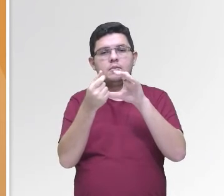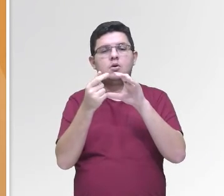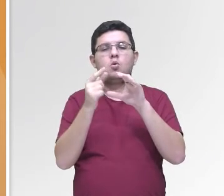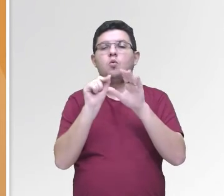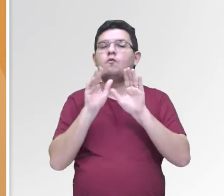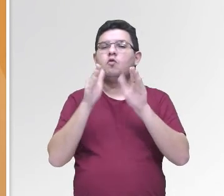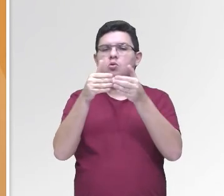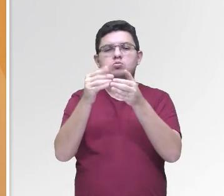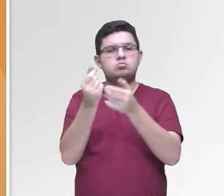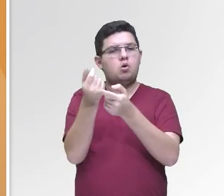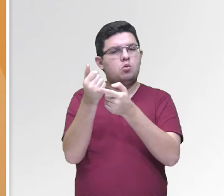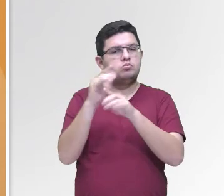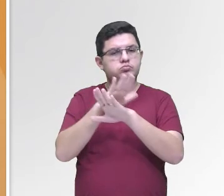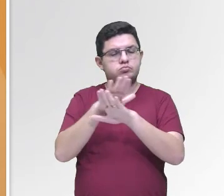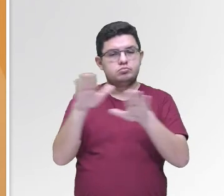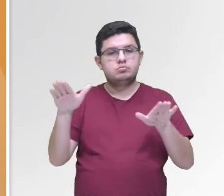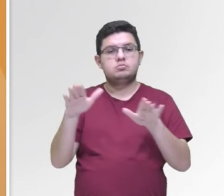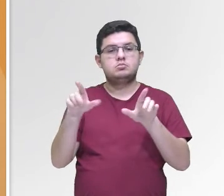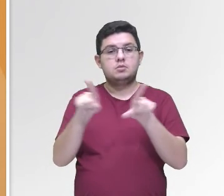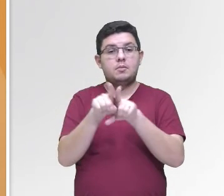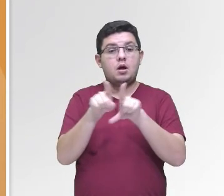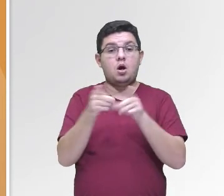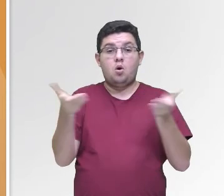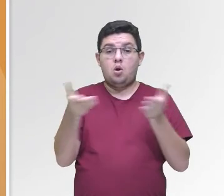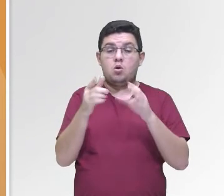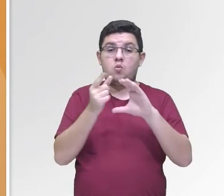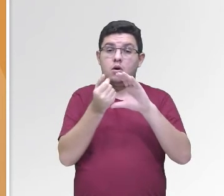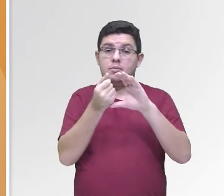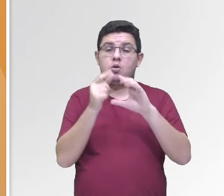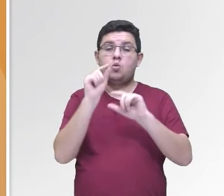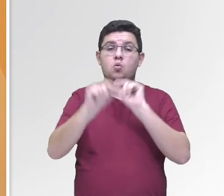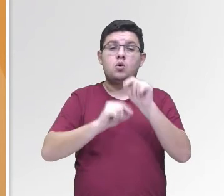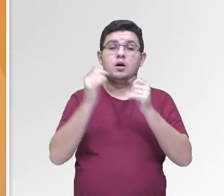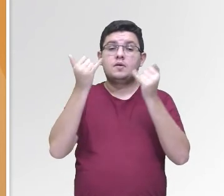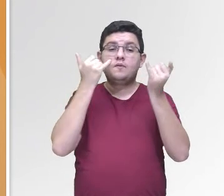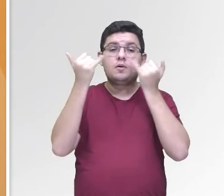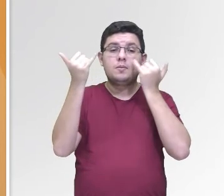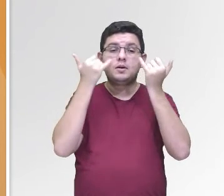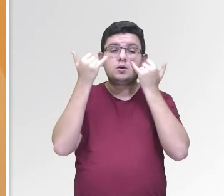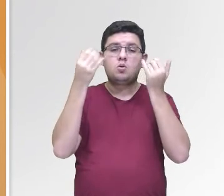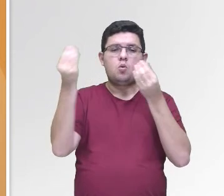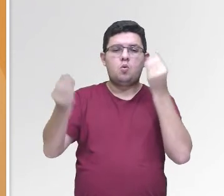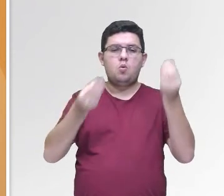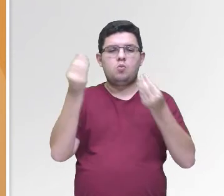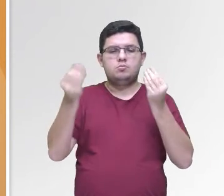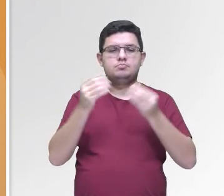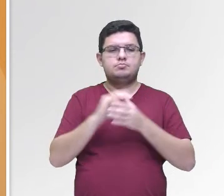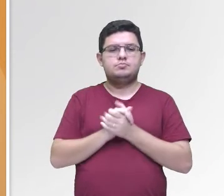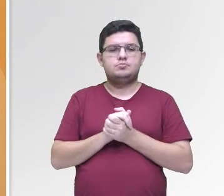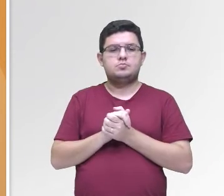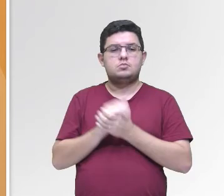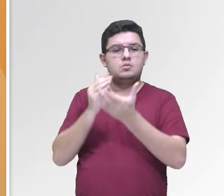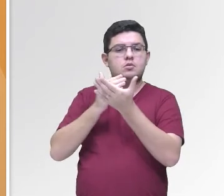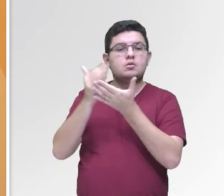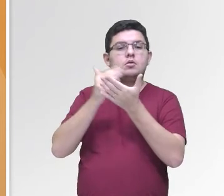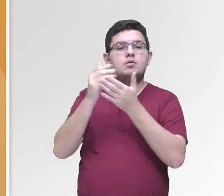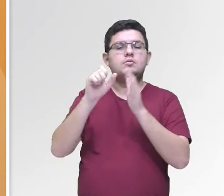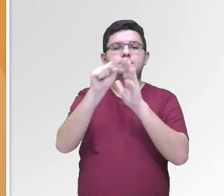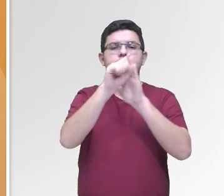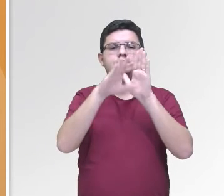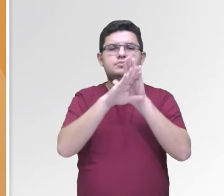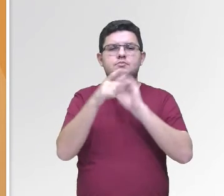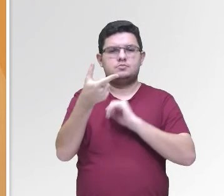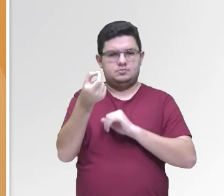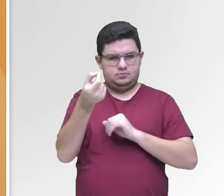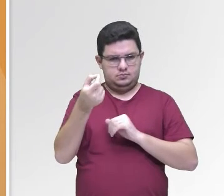capitalismo informacional. O capitalismo informacional, gente, surge aí no século